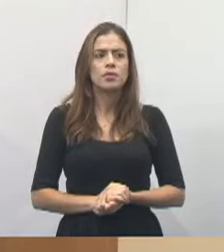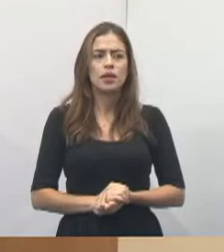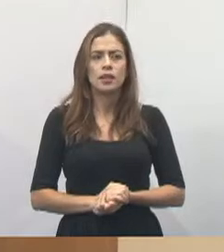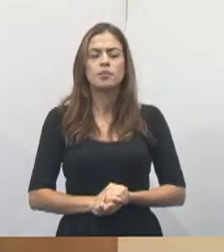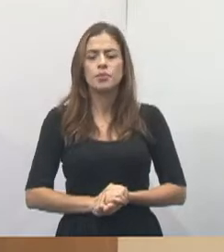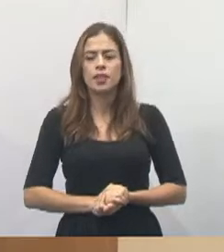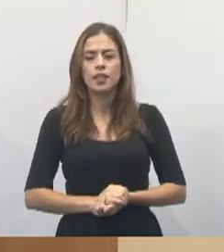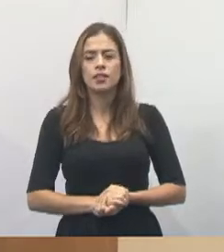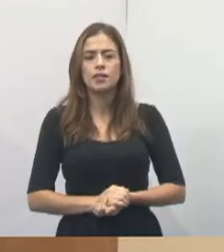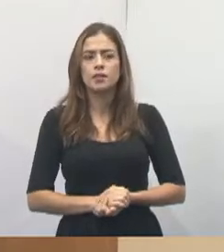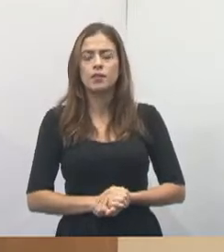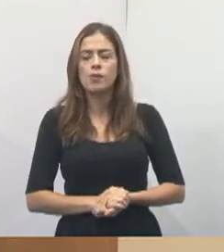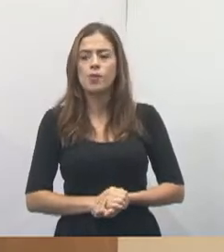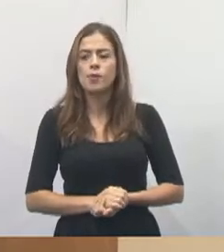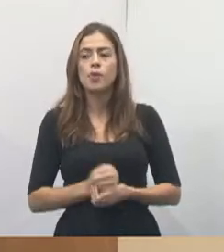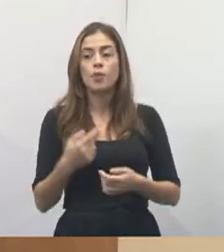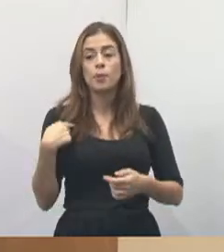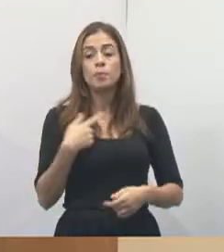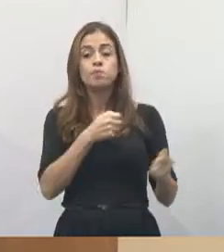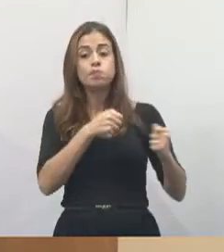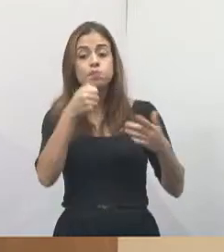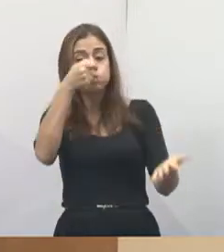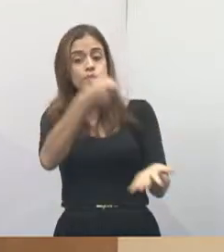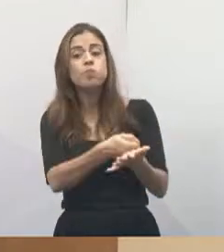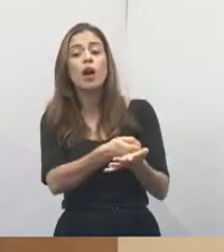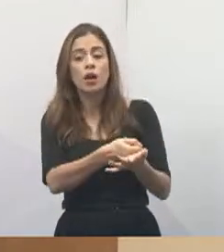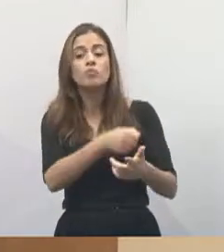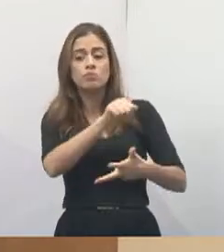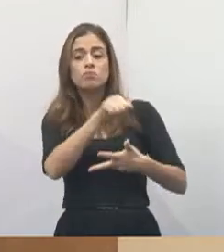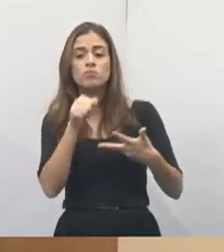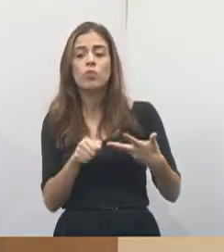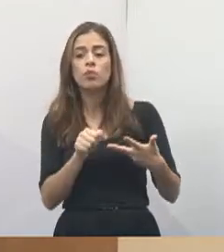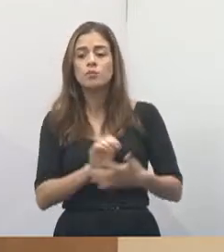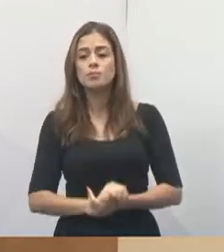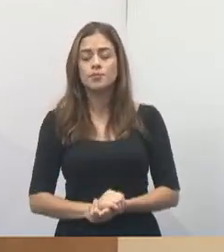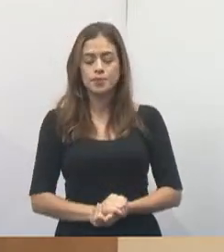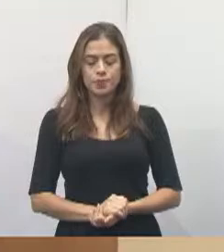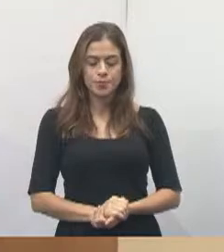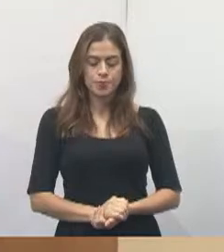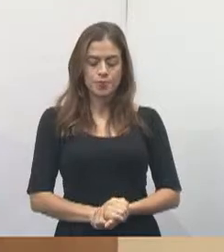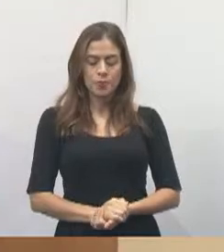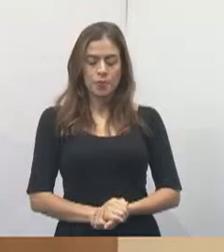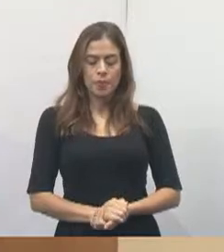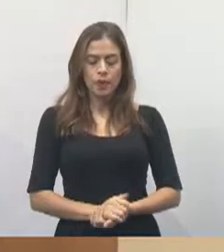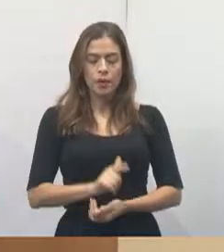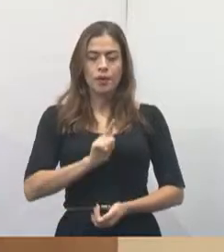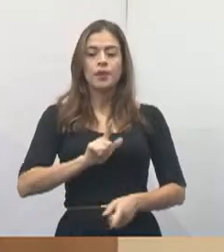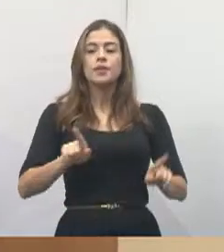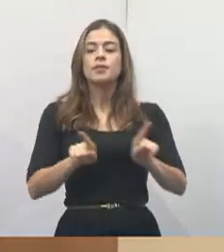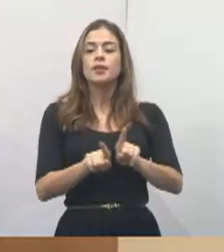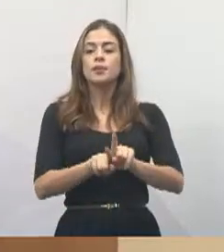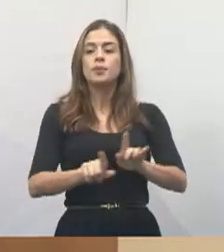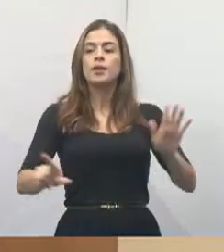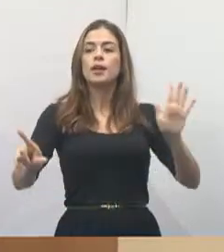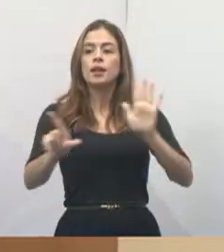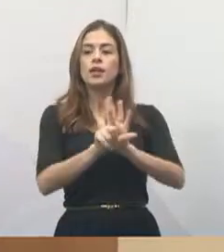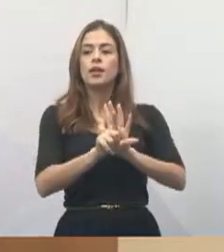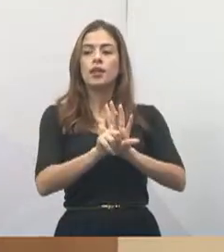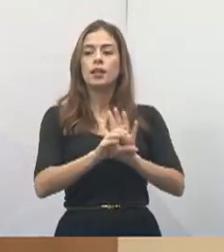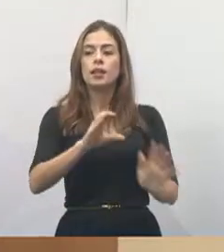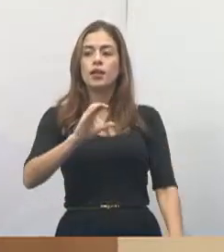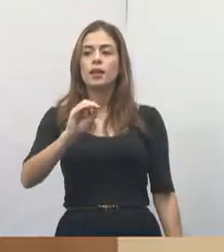cobrar isso do poder público. Temos também a Lei Carolina